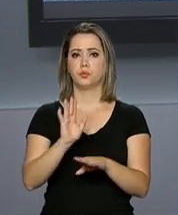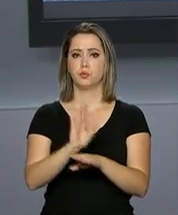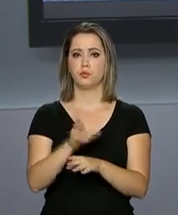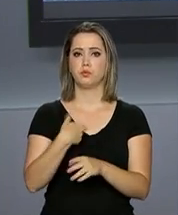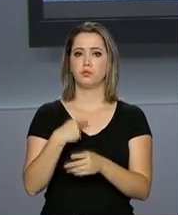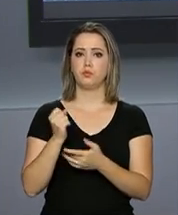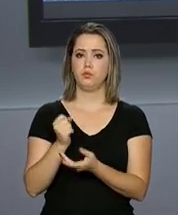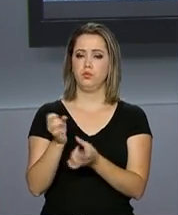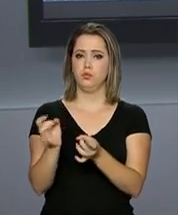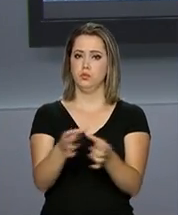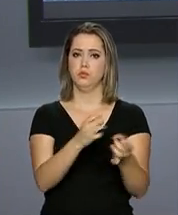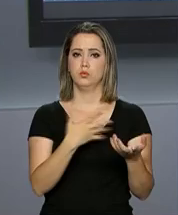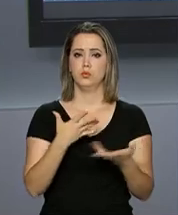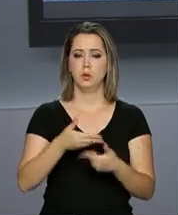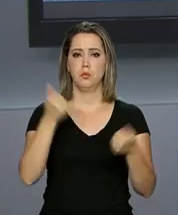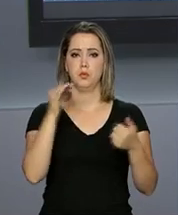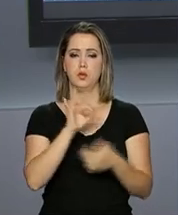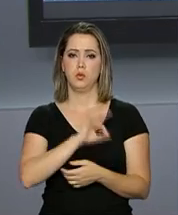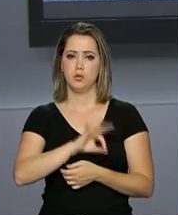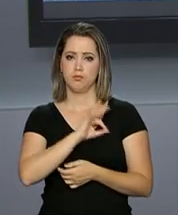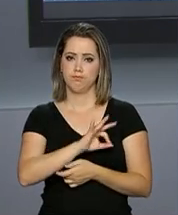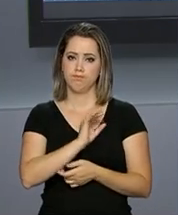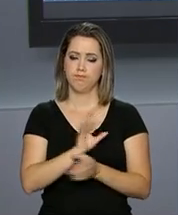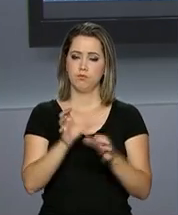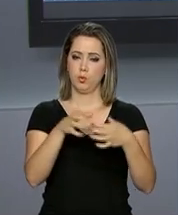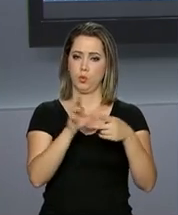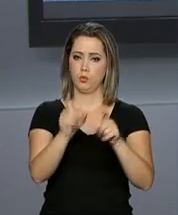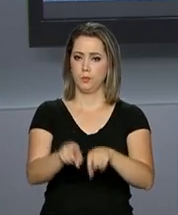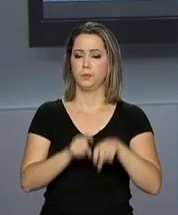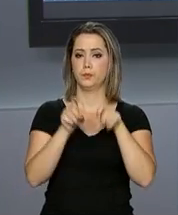contribuem para melhorar a renda do produtor